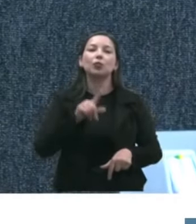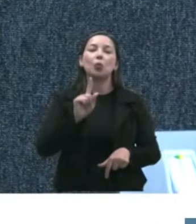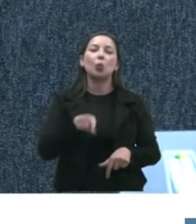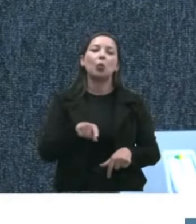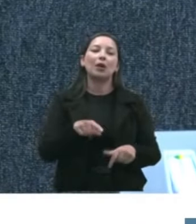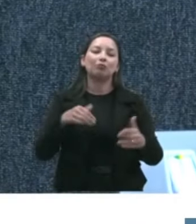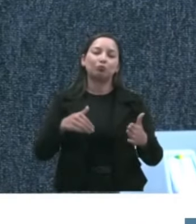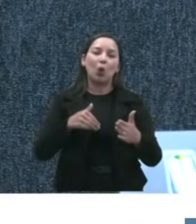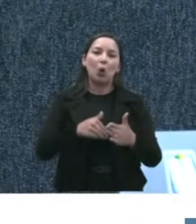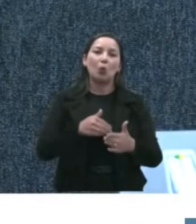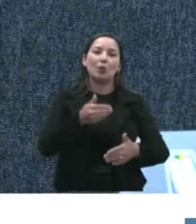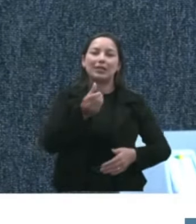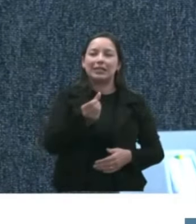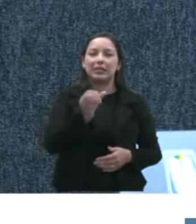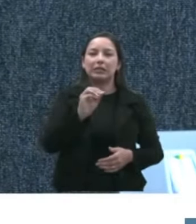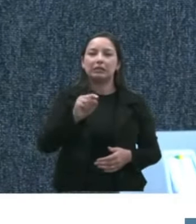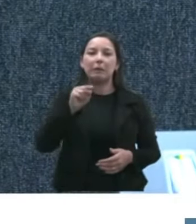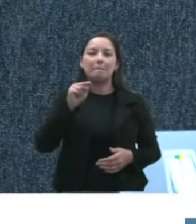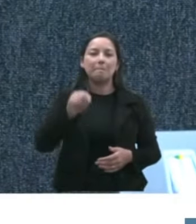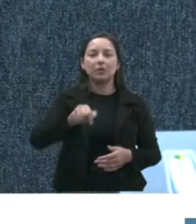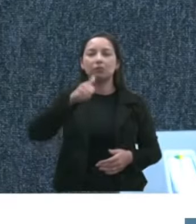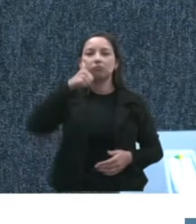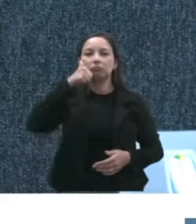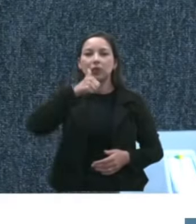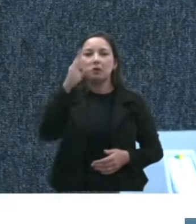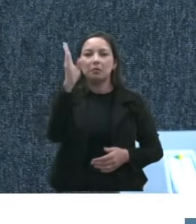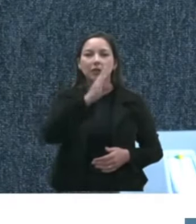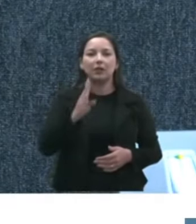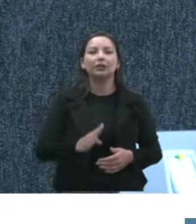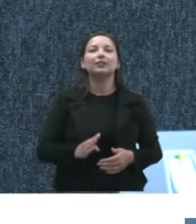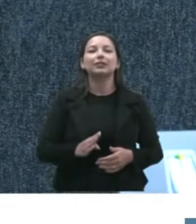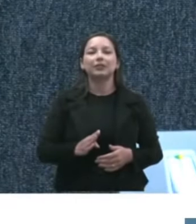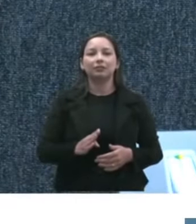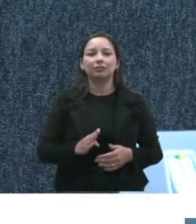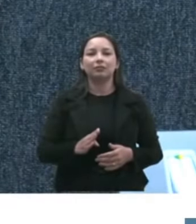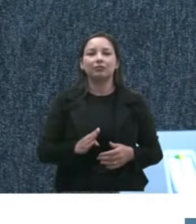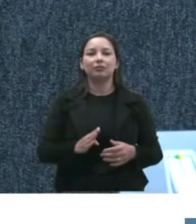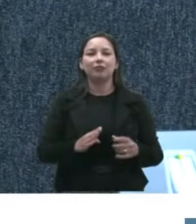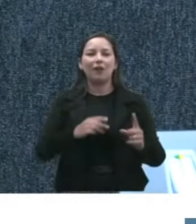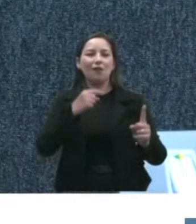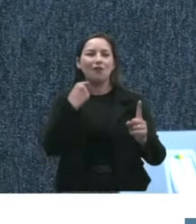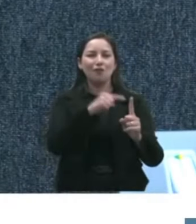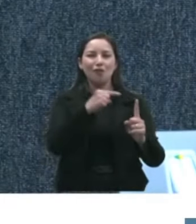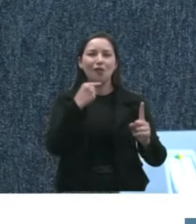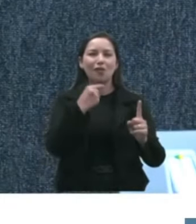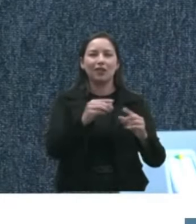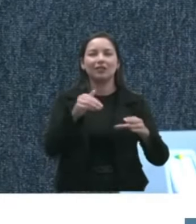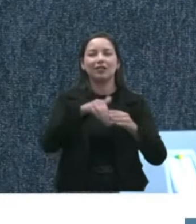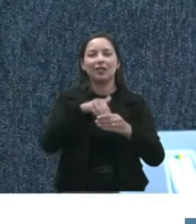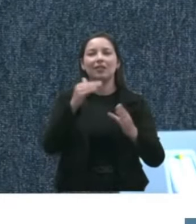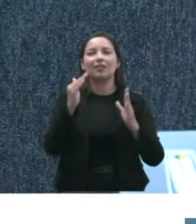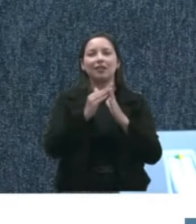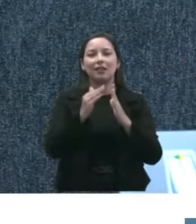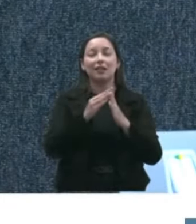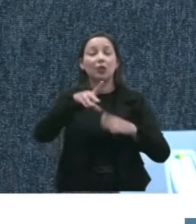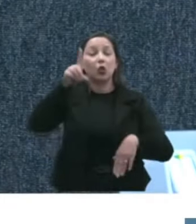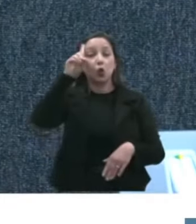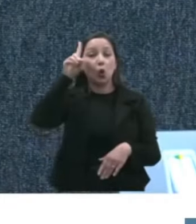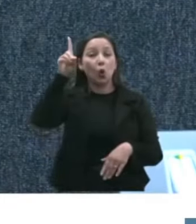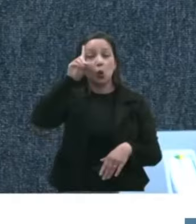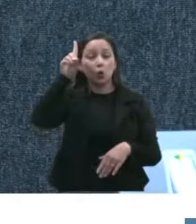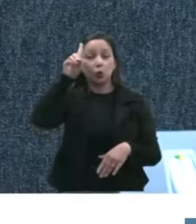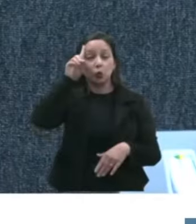quase 60 mil mulheres brasileiras sofreram violência doméstica por dia